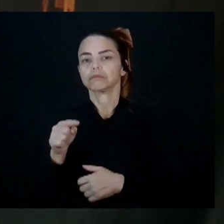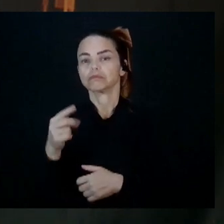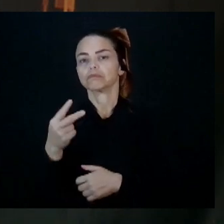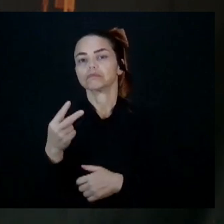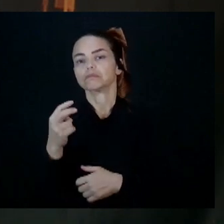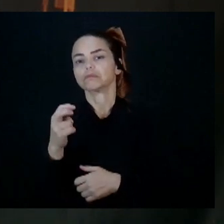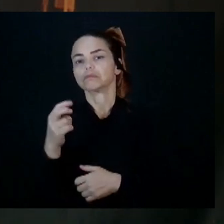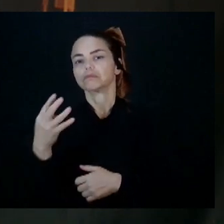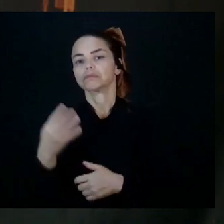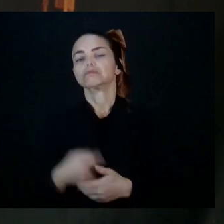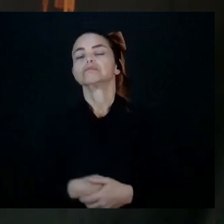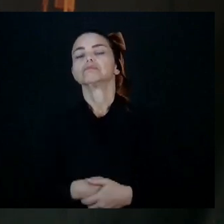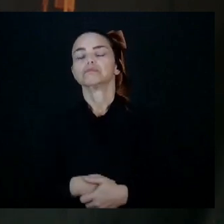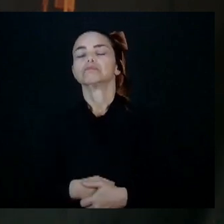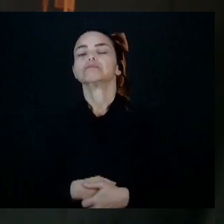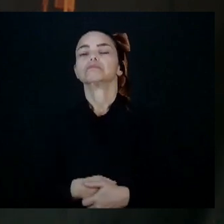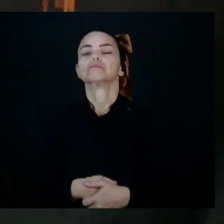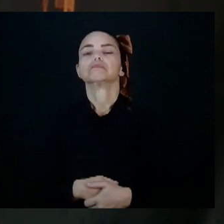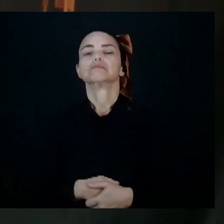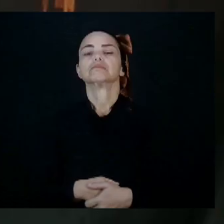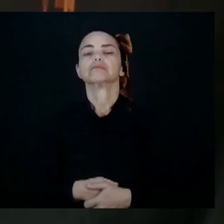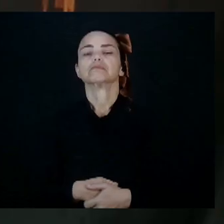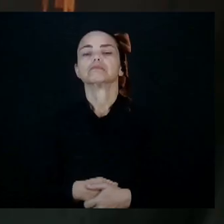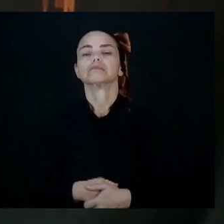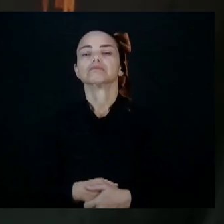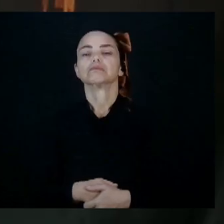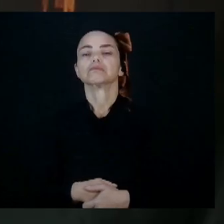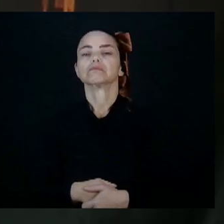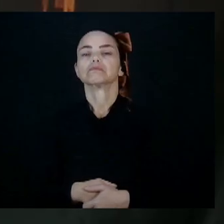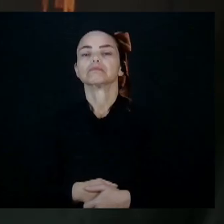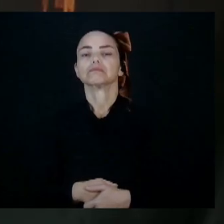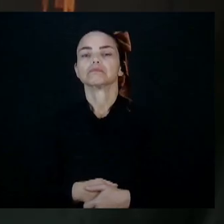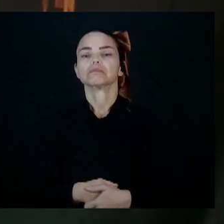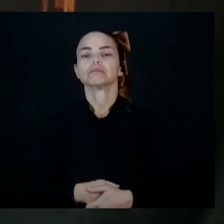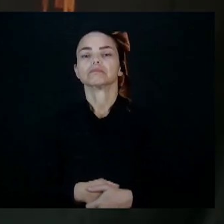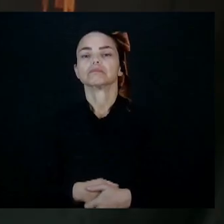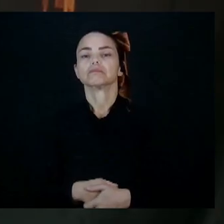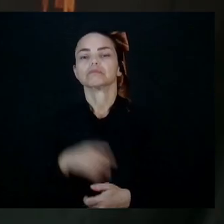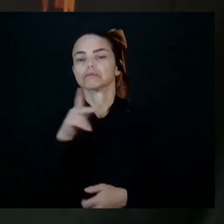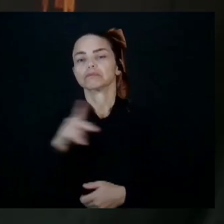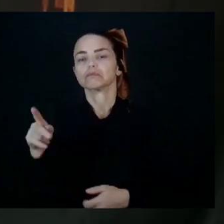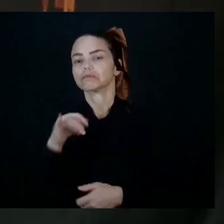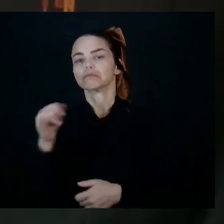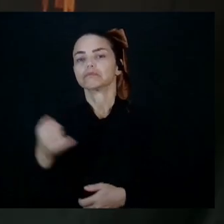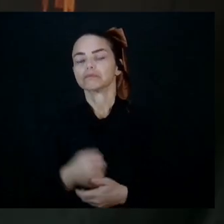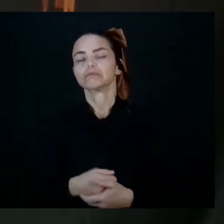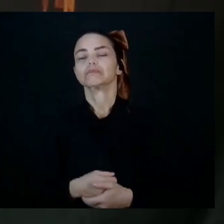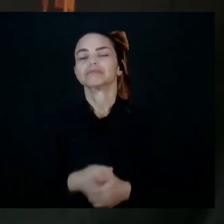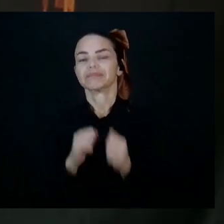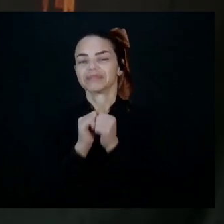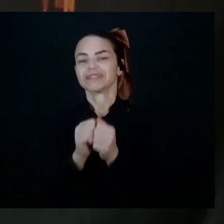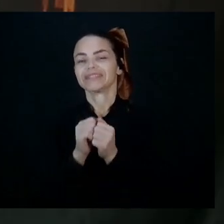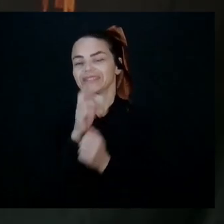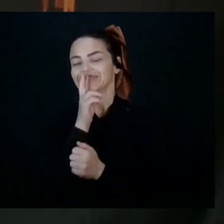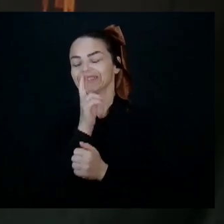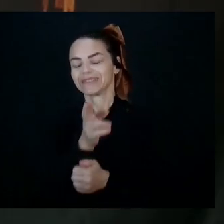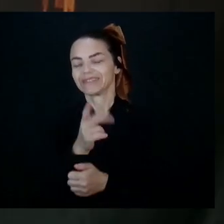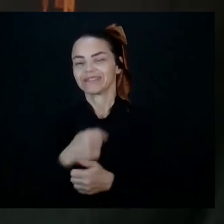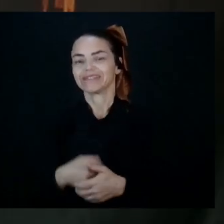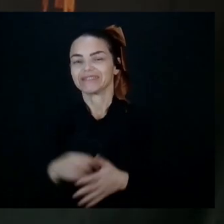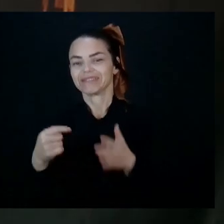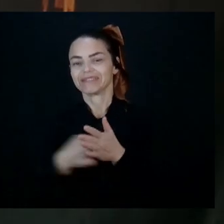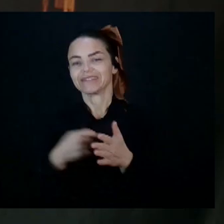fechar? É isso? Então tá bom, pode colocar mais uma. Então, professor, aproveita que ele está aqui hoje com a gente para responder aí as perguntas dos